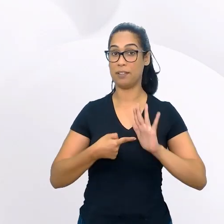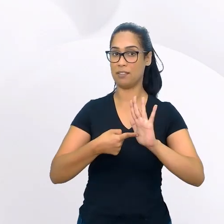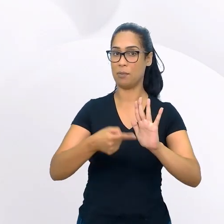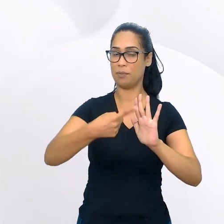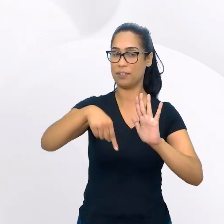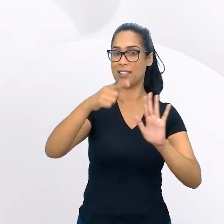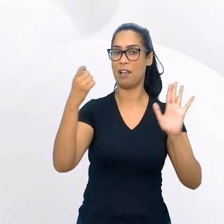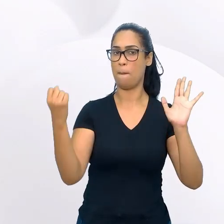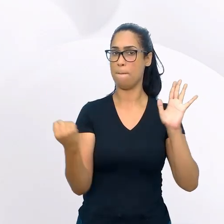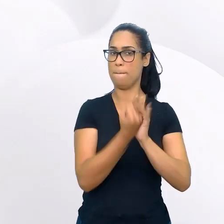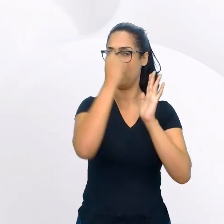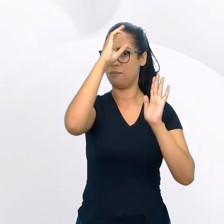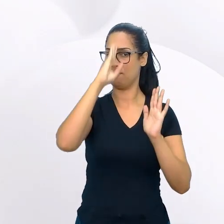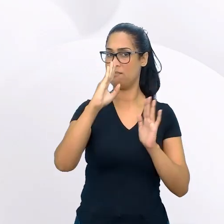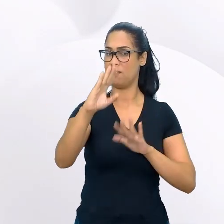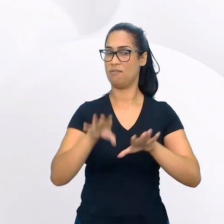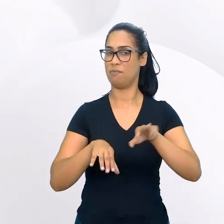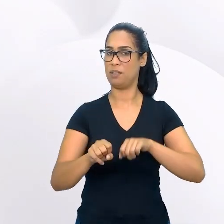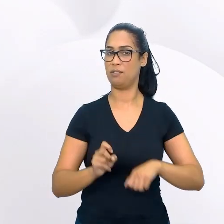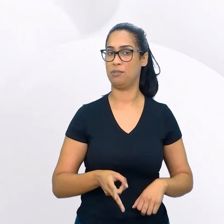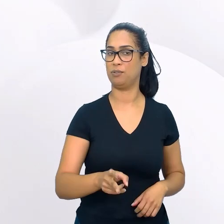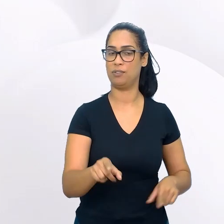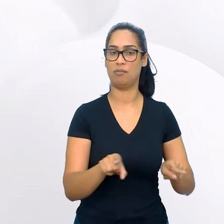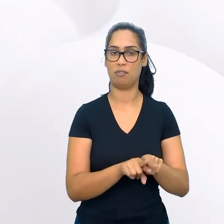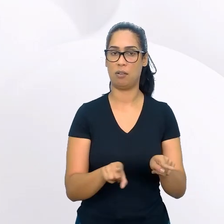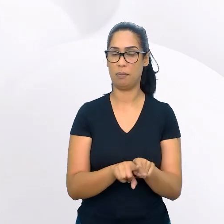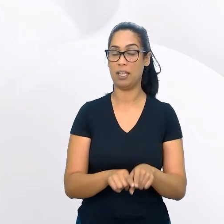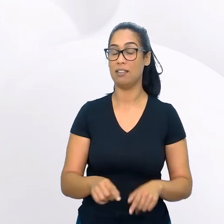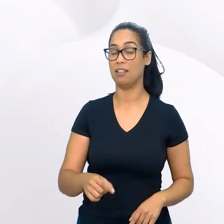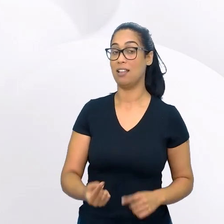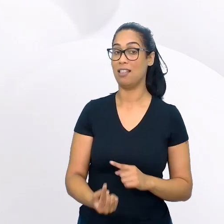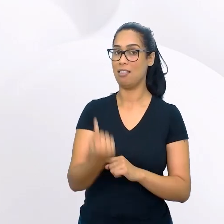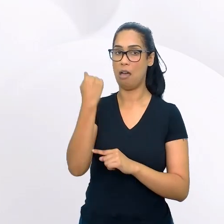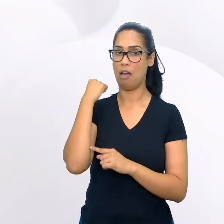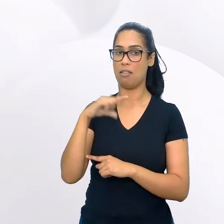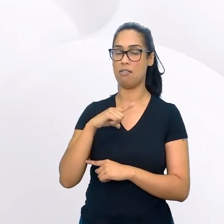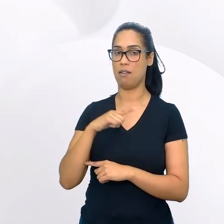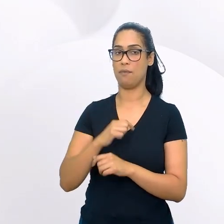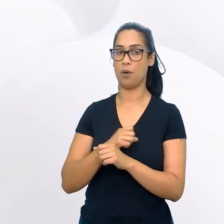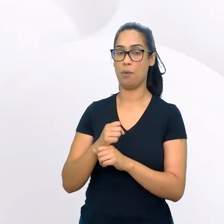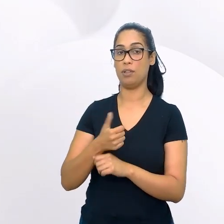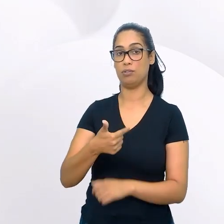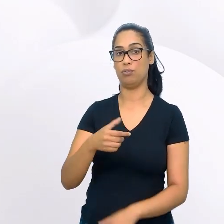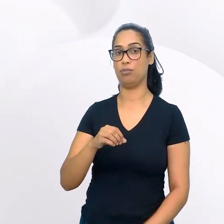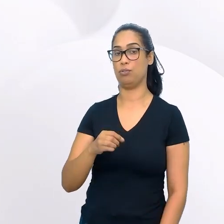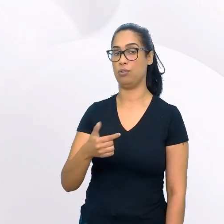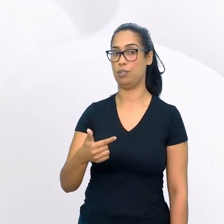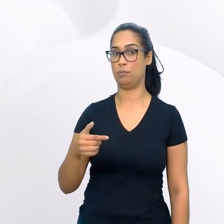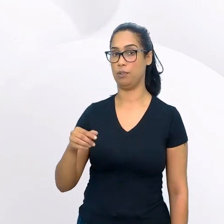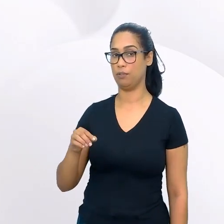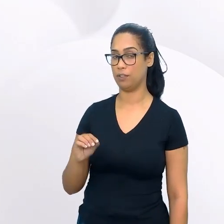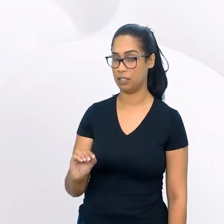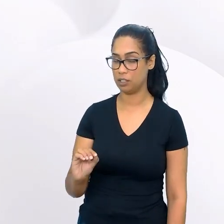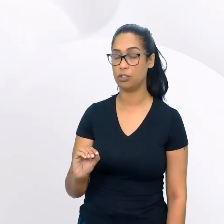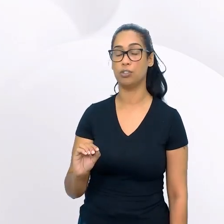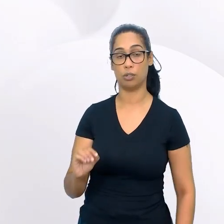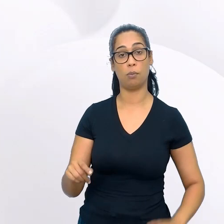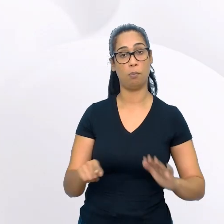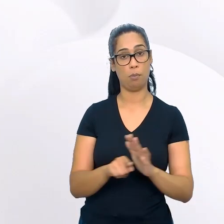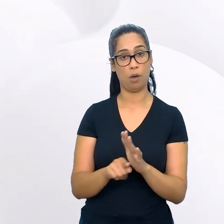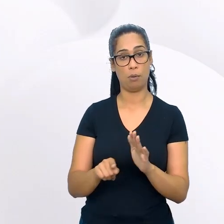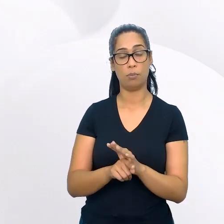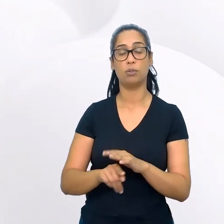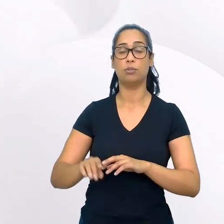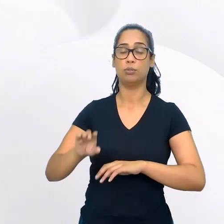O que a gente tem de publicado mais recentemente de 2020 são o parecer do Conselho Nacional de